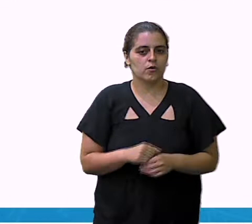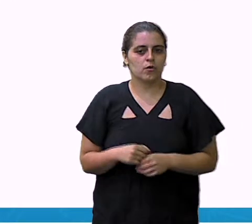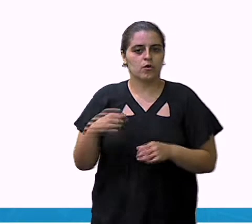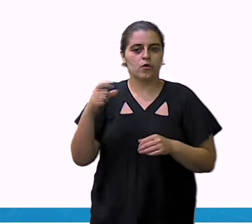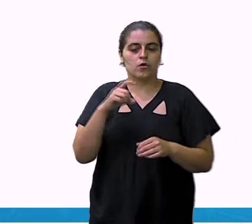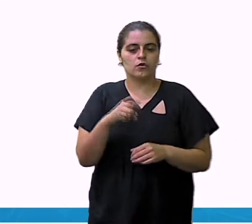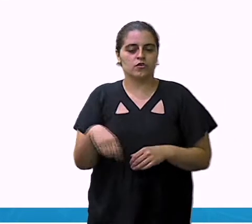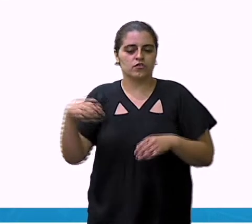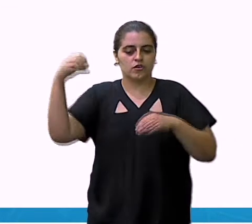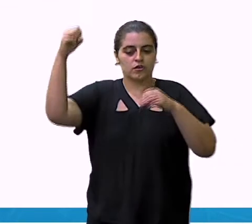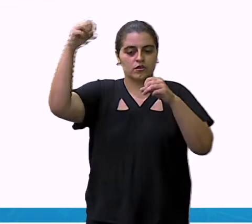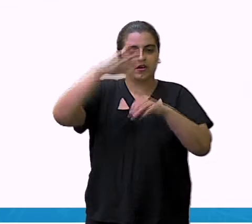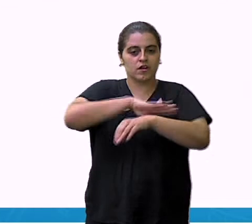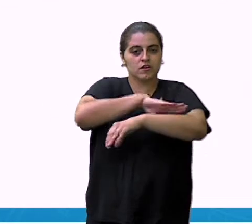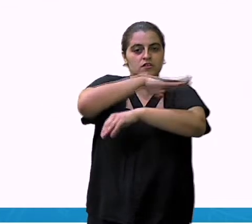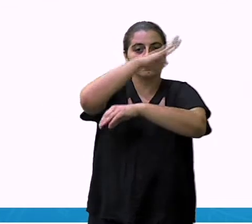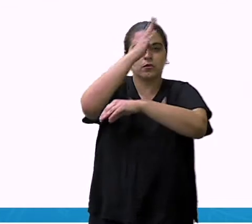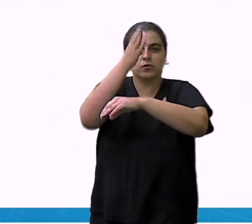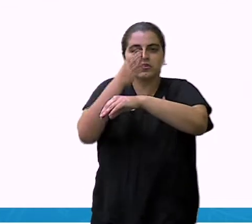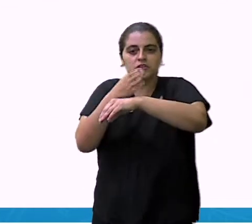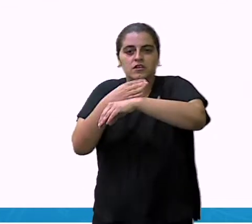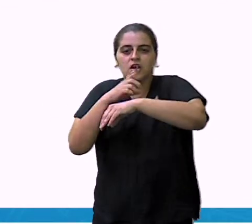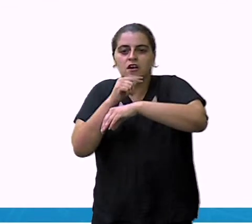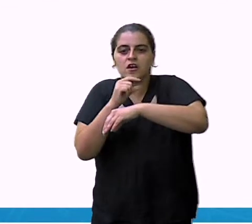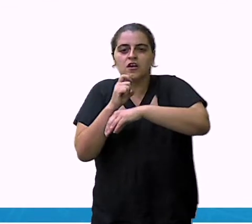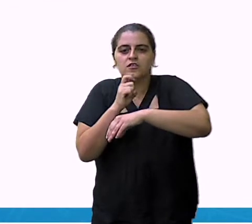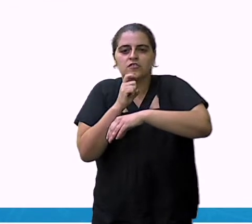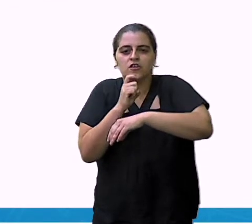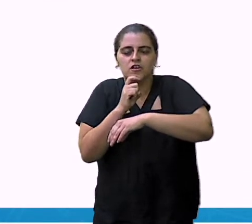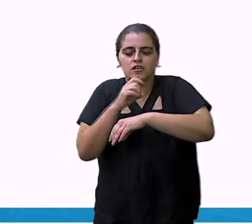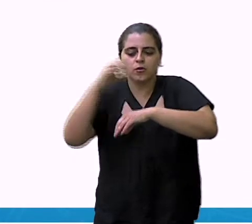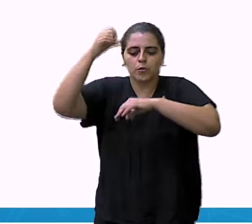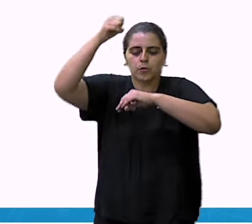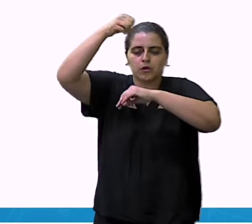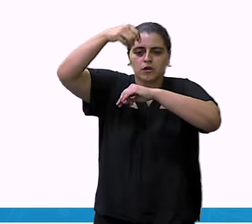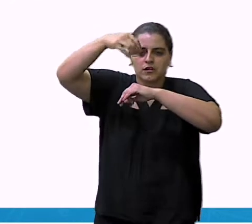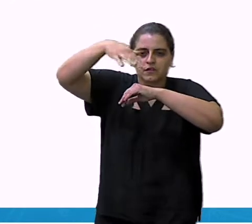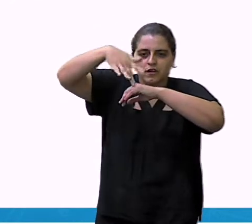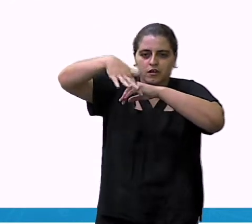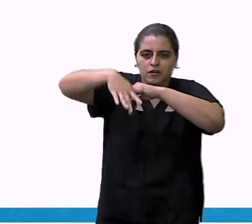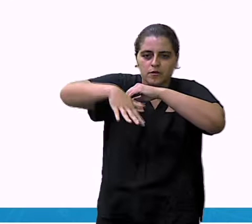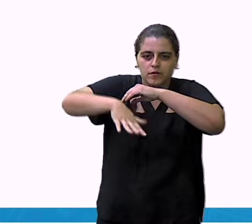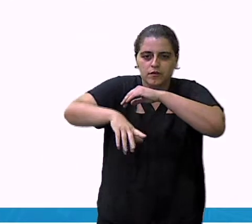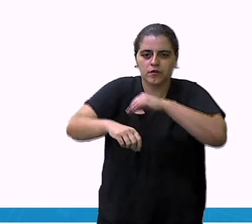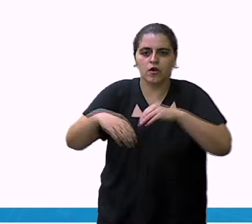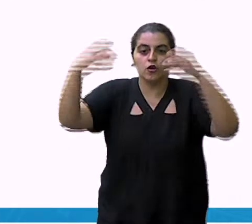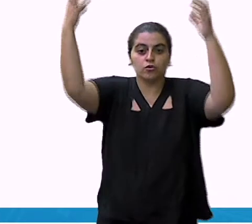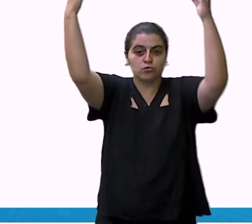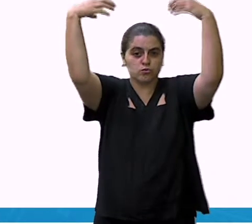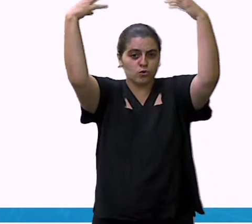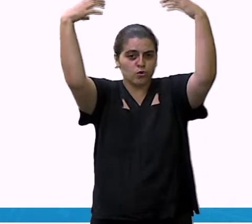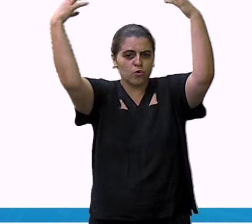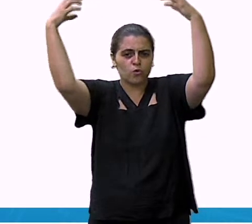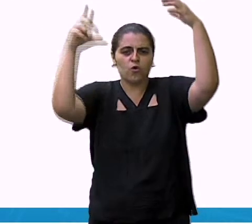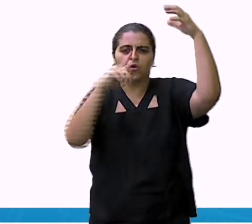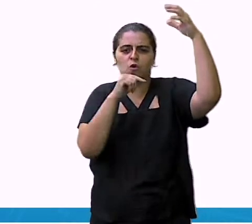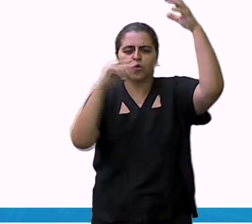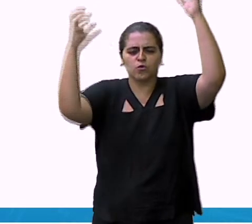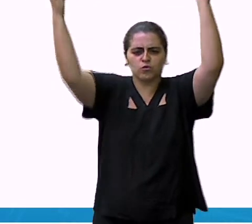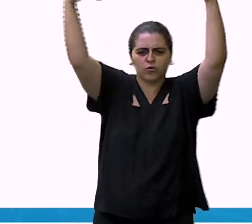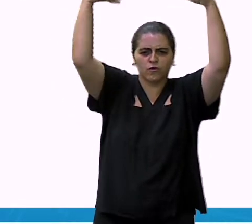descongelamento de geleiras, ou chamamos o derretimento de geleiras, chuvas, Já ouviram falar